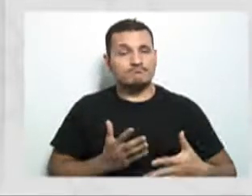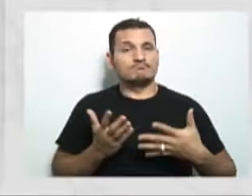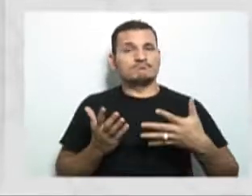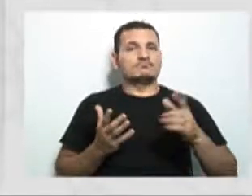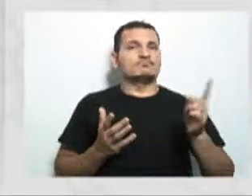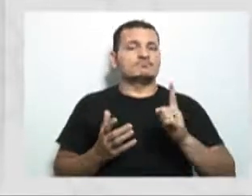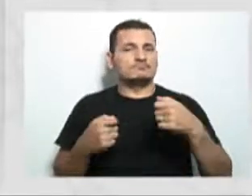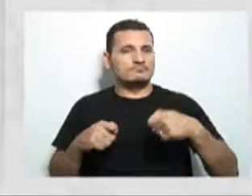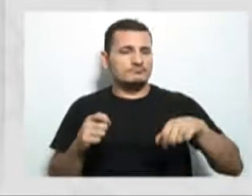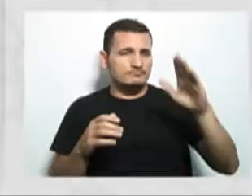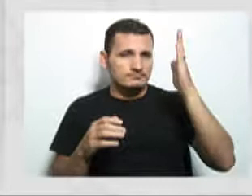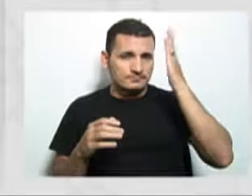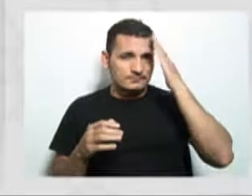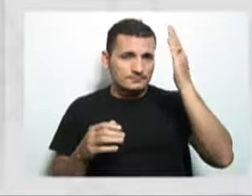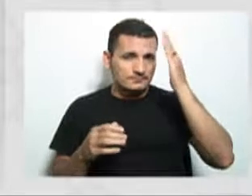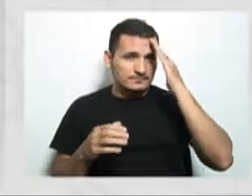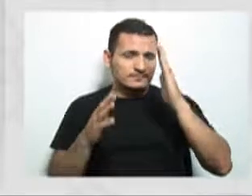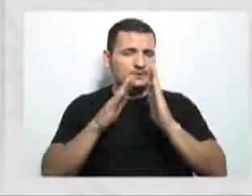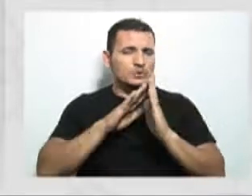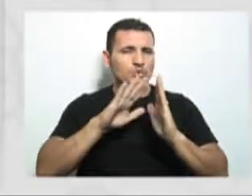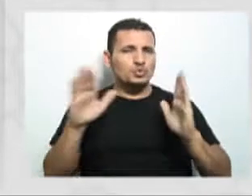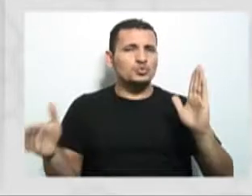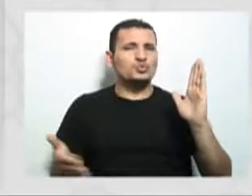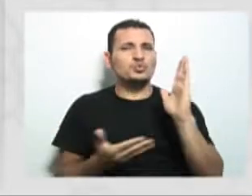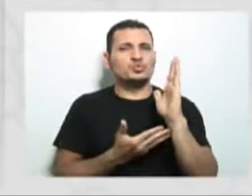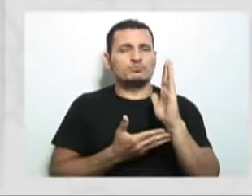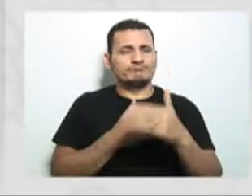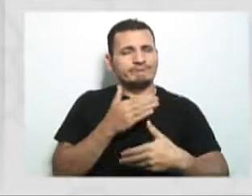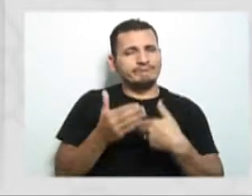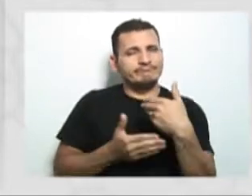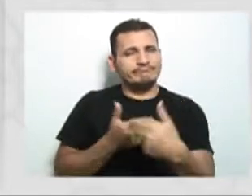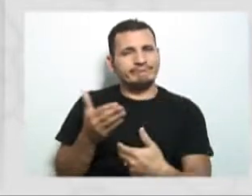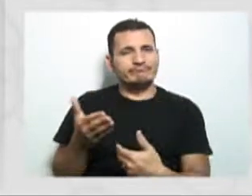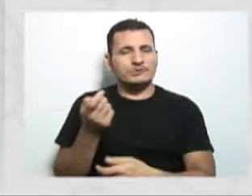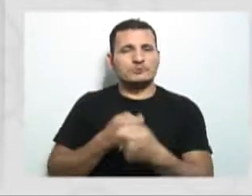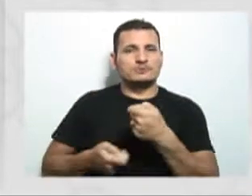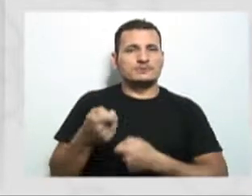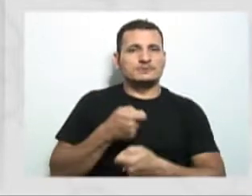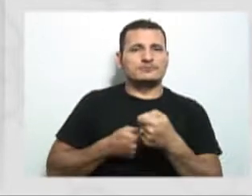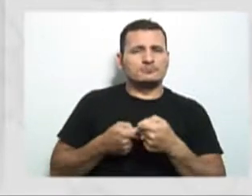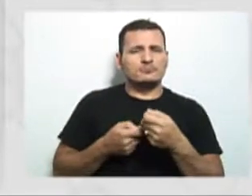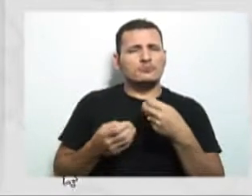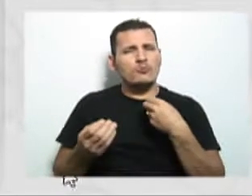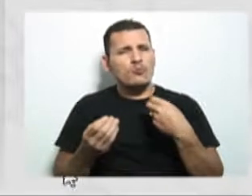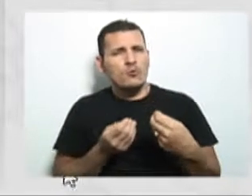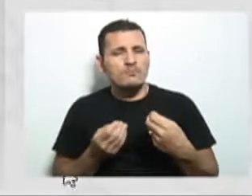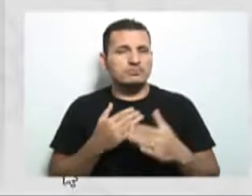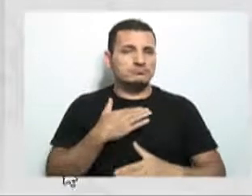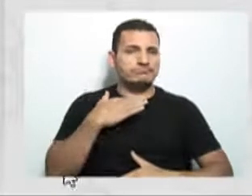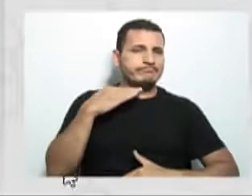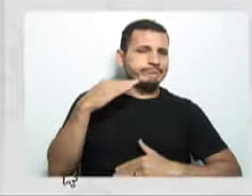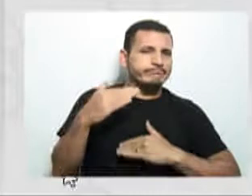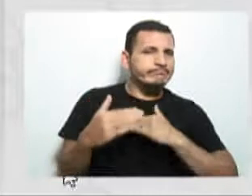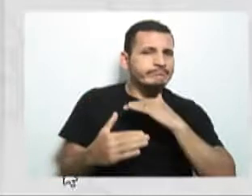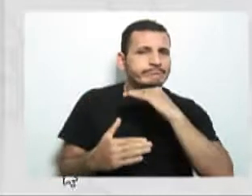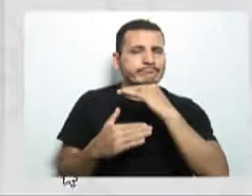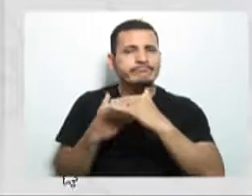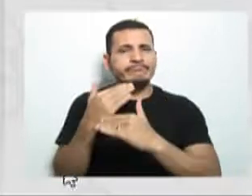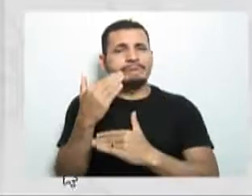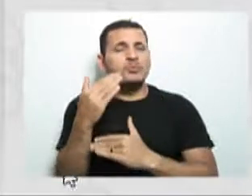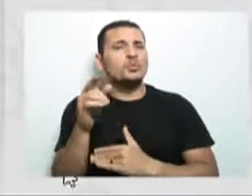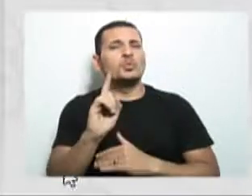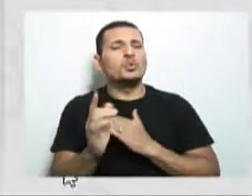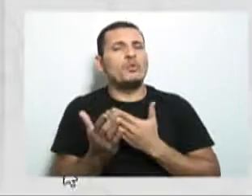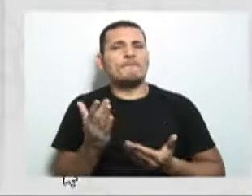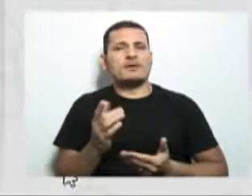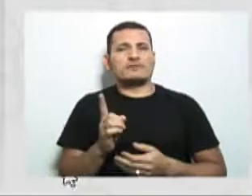saber tudo sobre os processos de negociação, como é que ele se desenvolve, para você não ficar na mão.